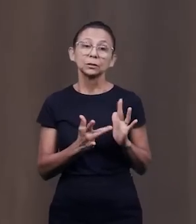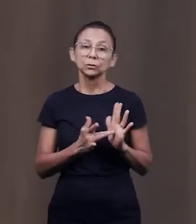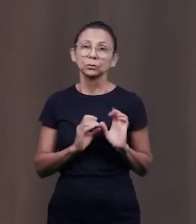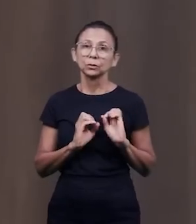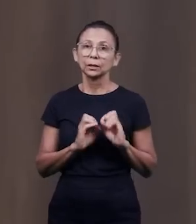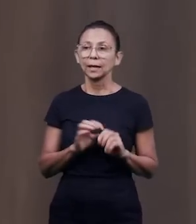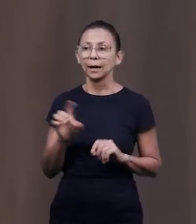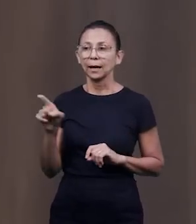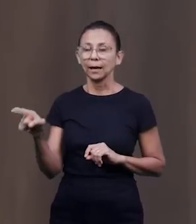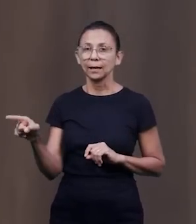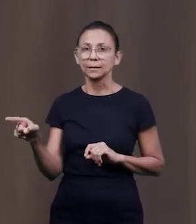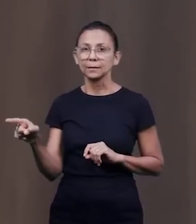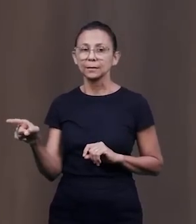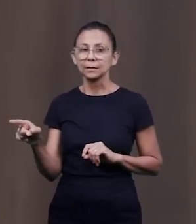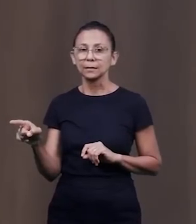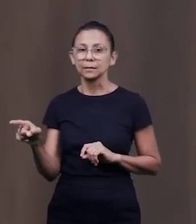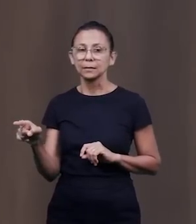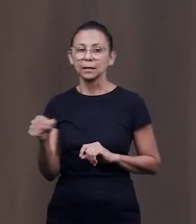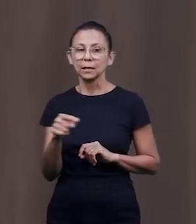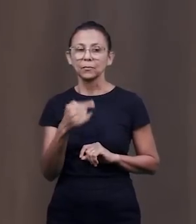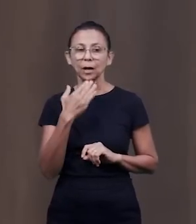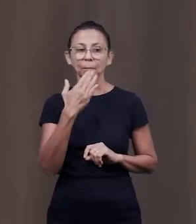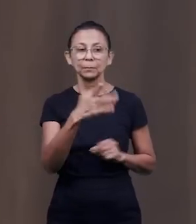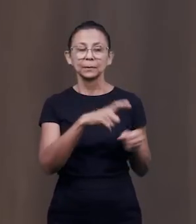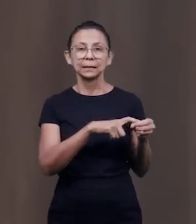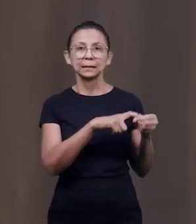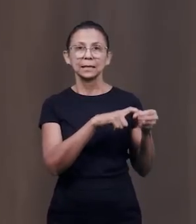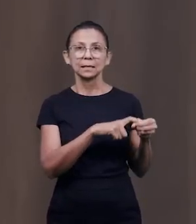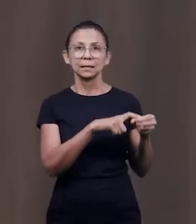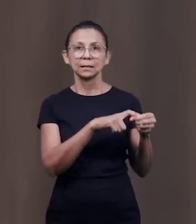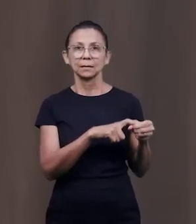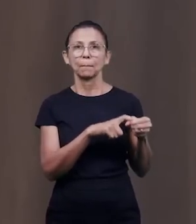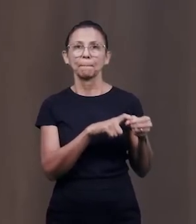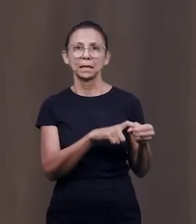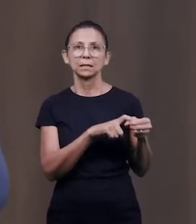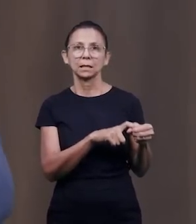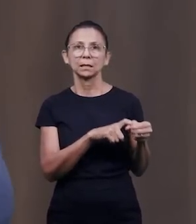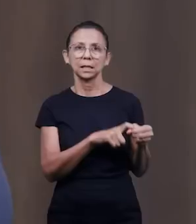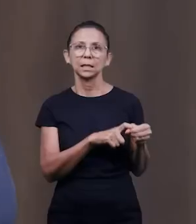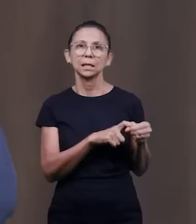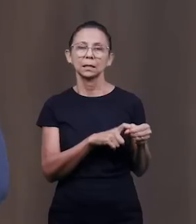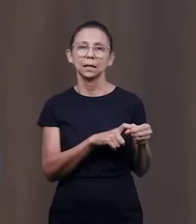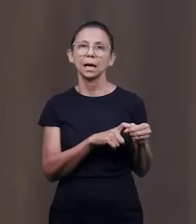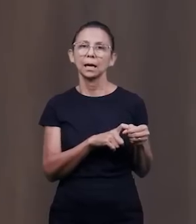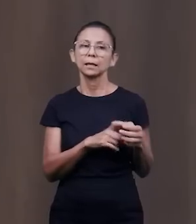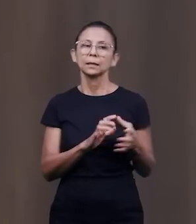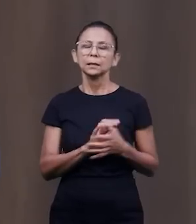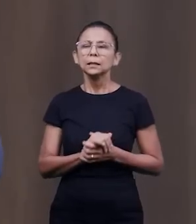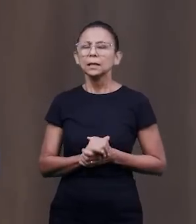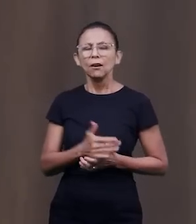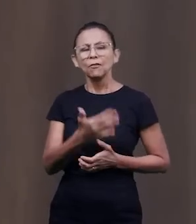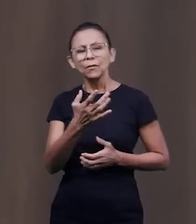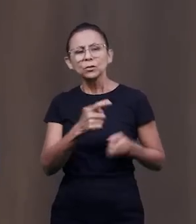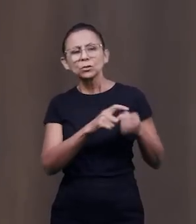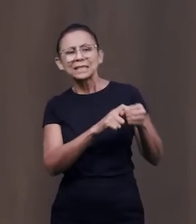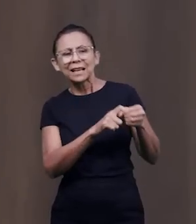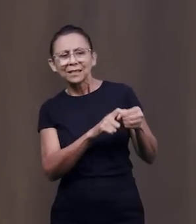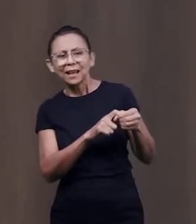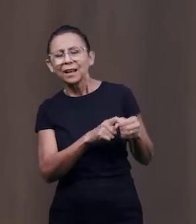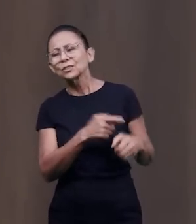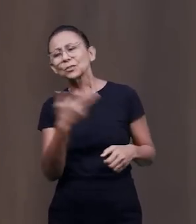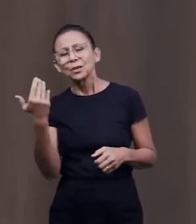que você... Exemplo disso. É muito comum isso, você pega aquele irmão, tem